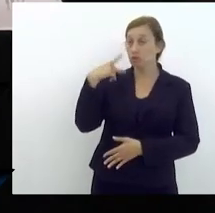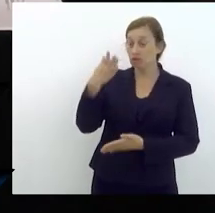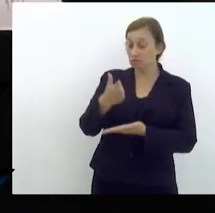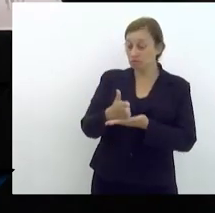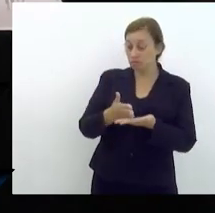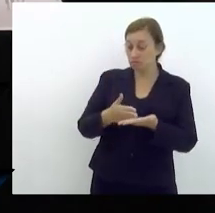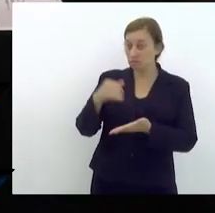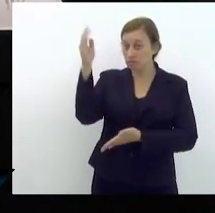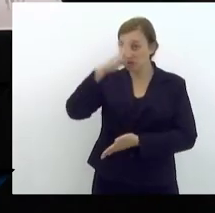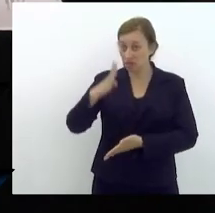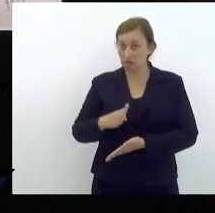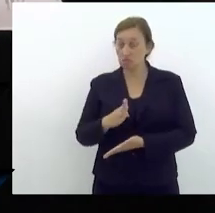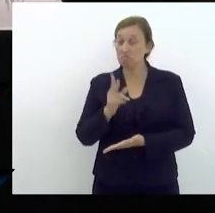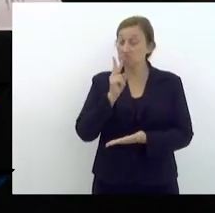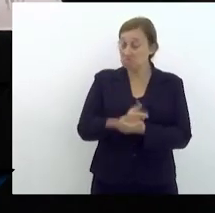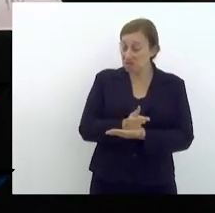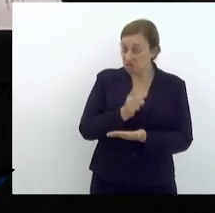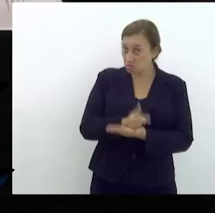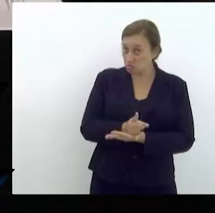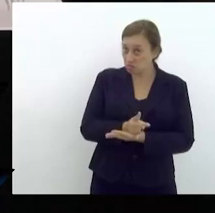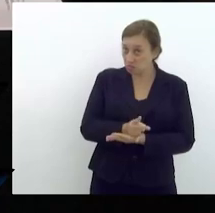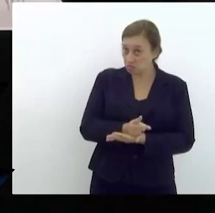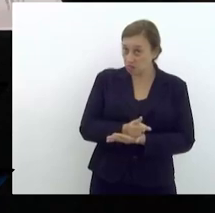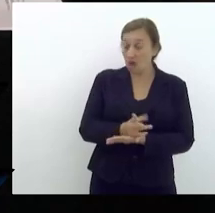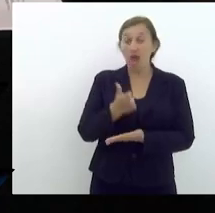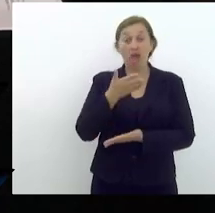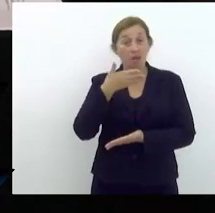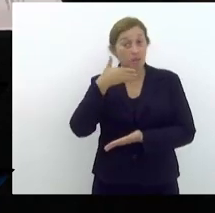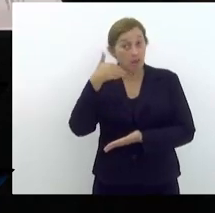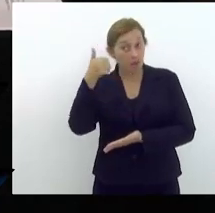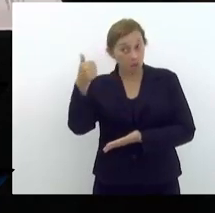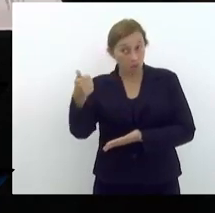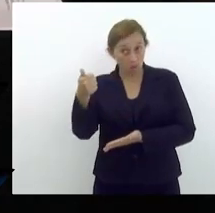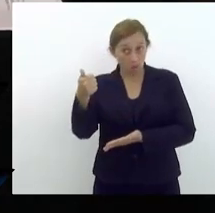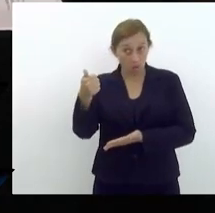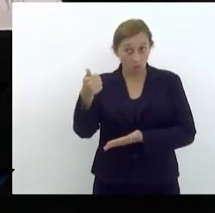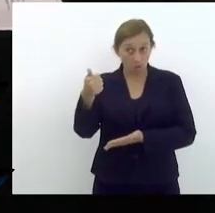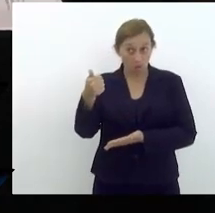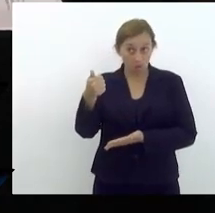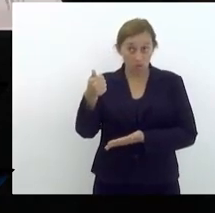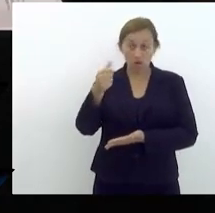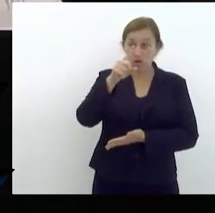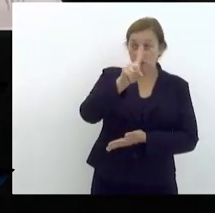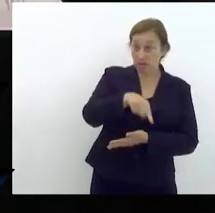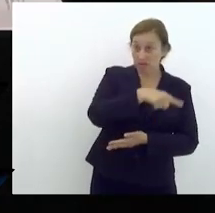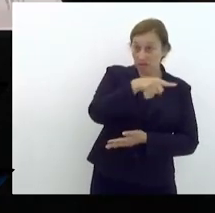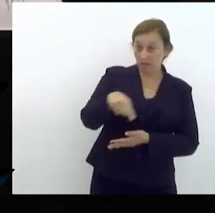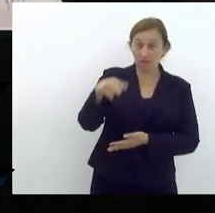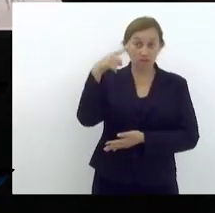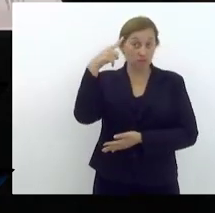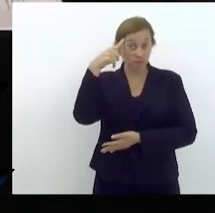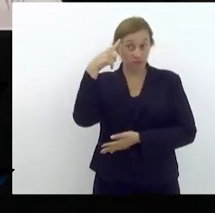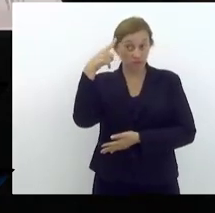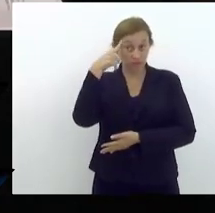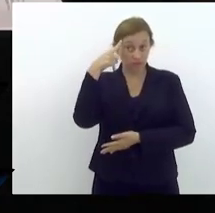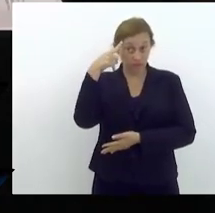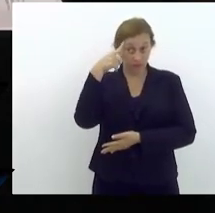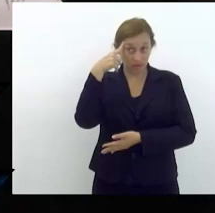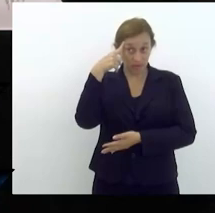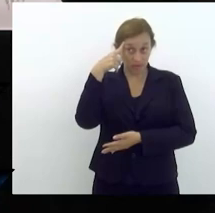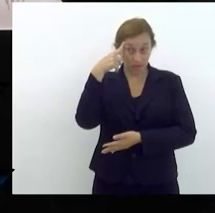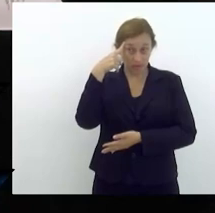ainda assim é melhor que a censura do pensamento são